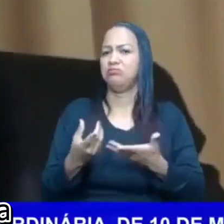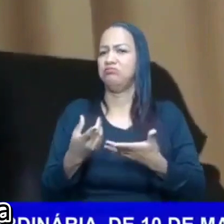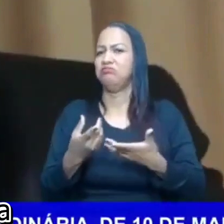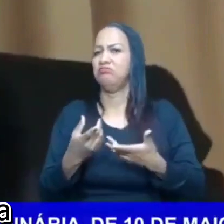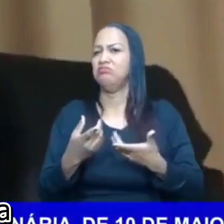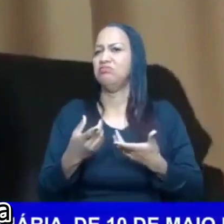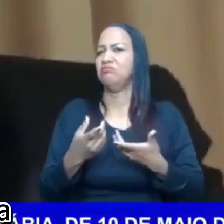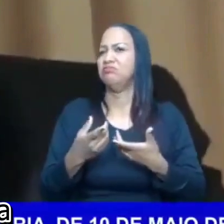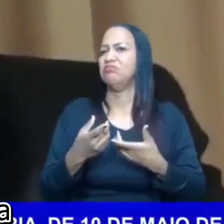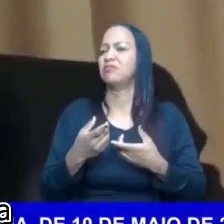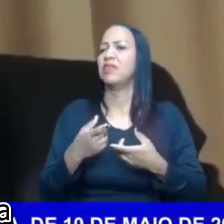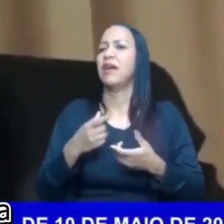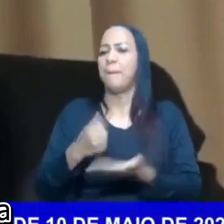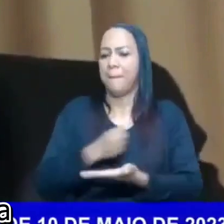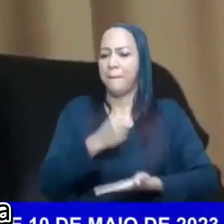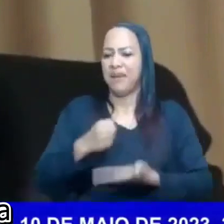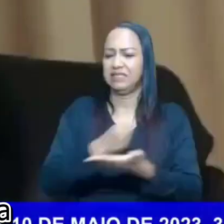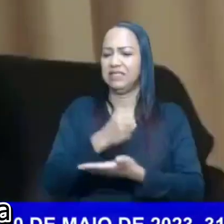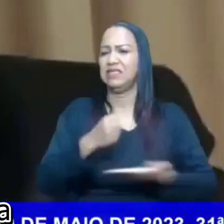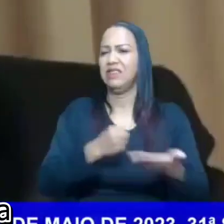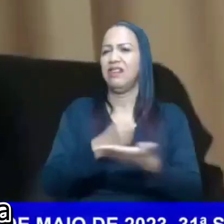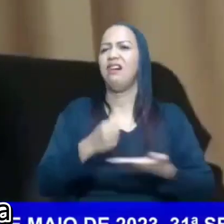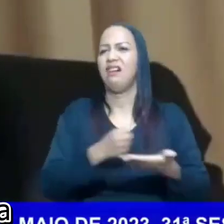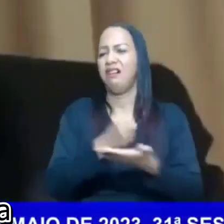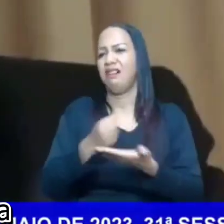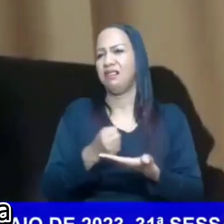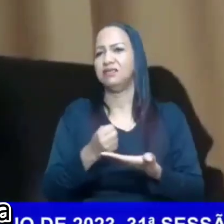restrição baseada numa referência,